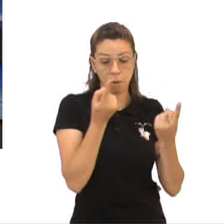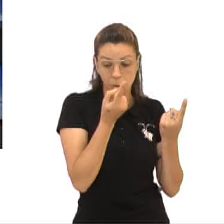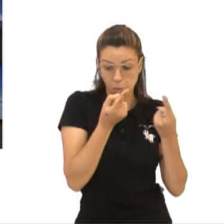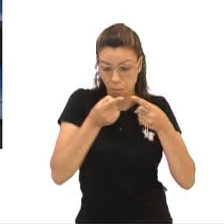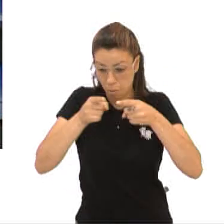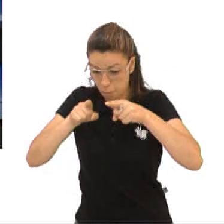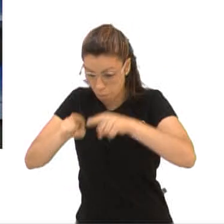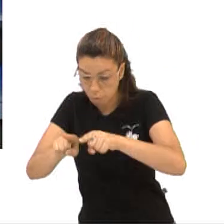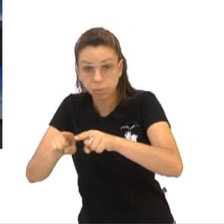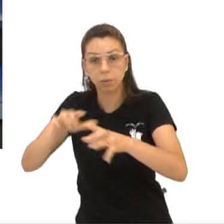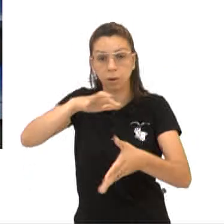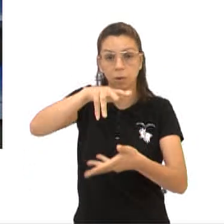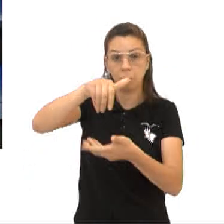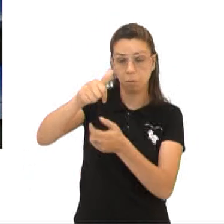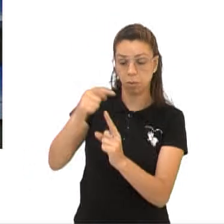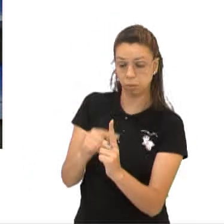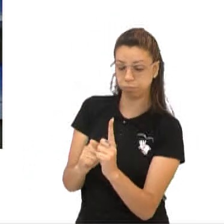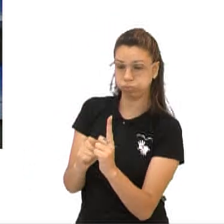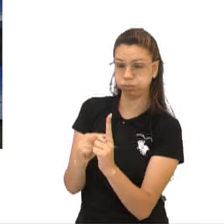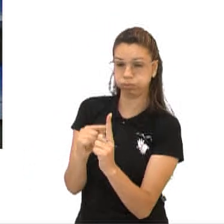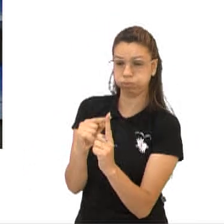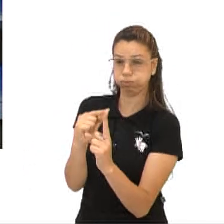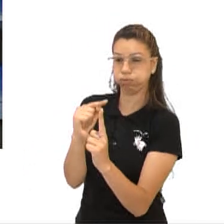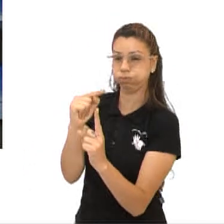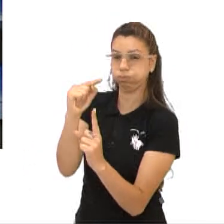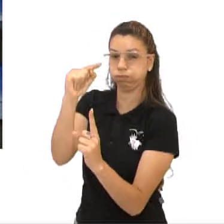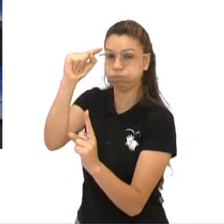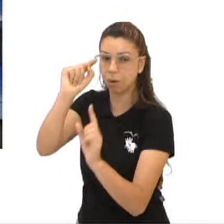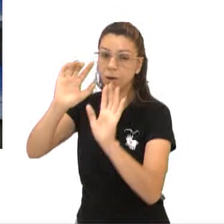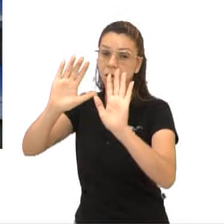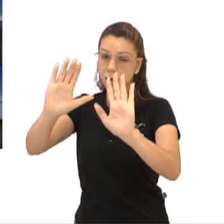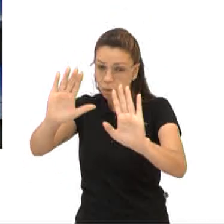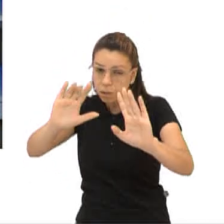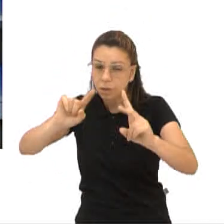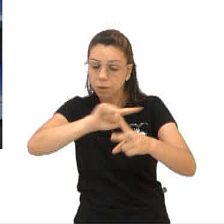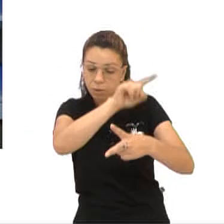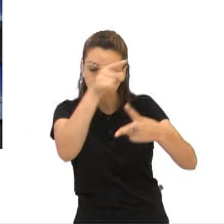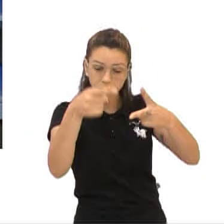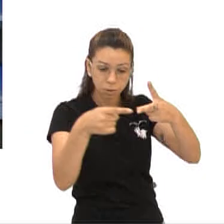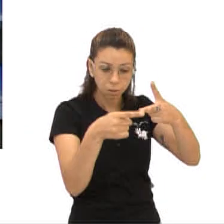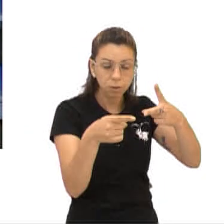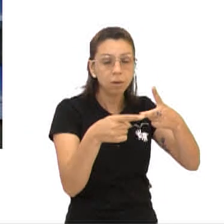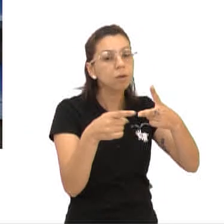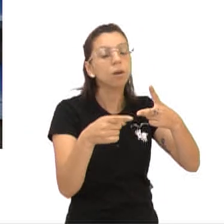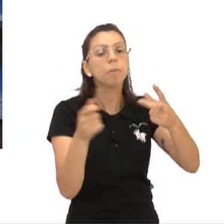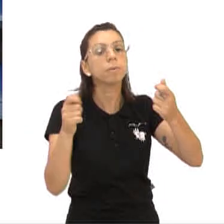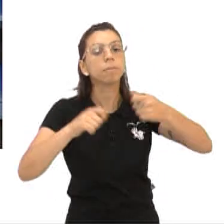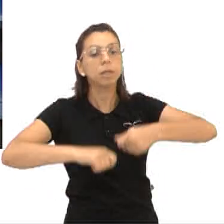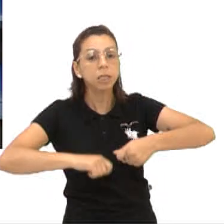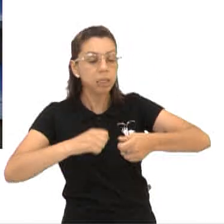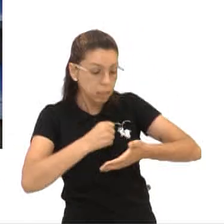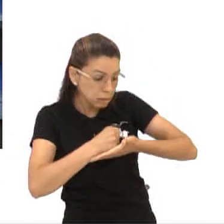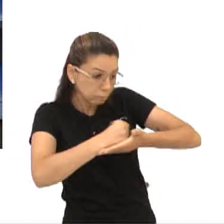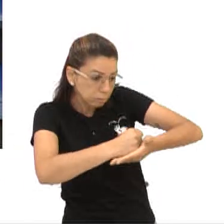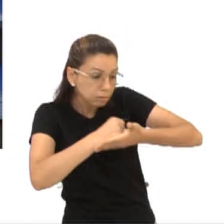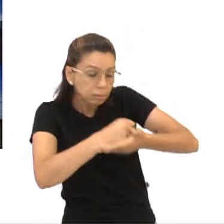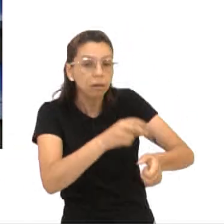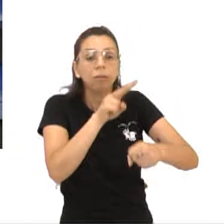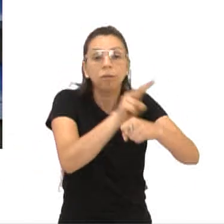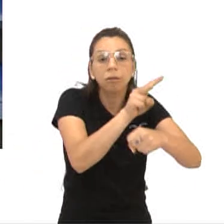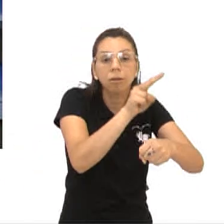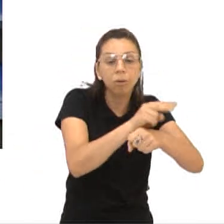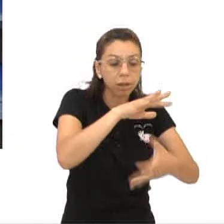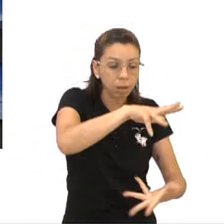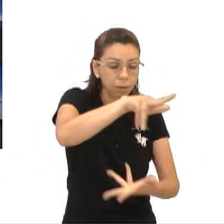está superaquecendo e outra que, de fato, tenta lutar contra o aquecimento global. O problema é quando a gente fica